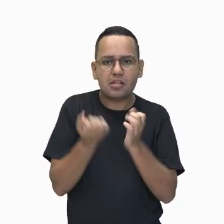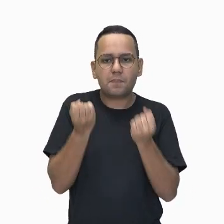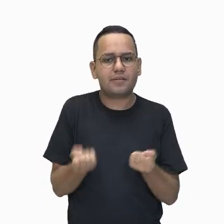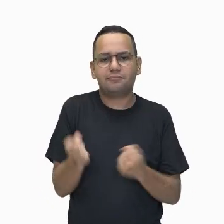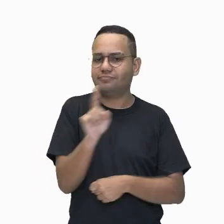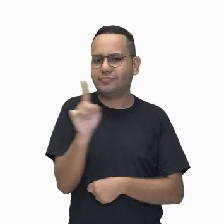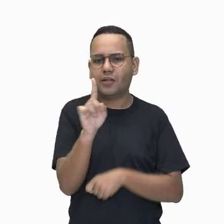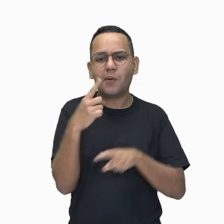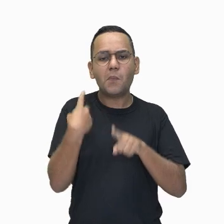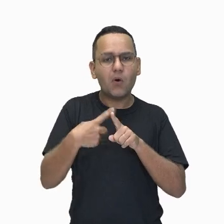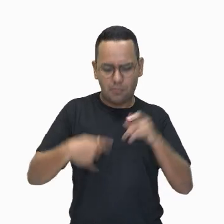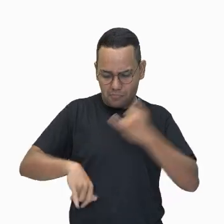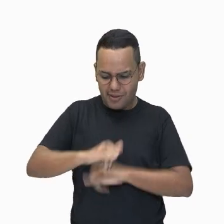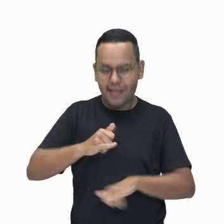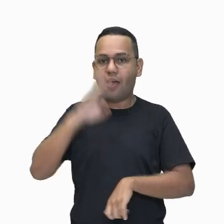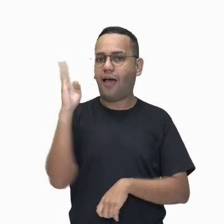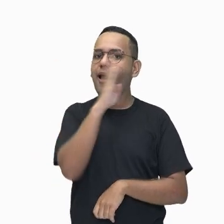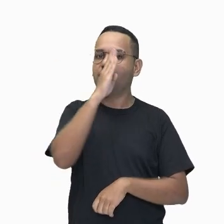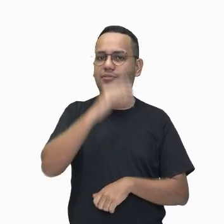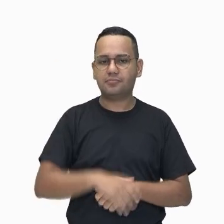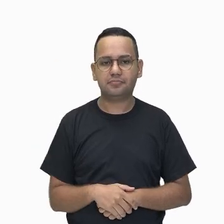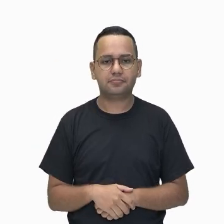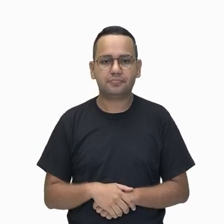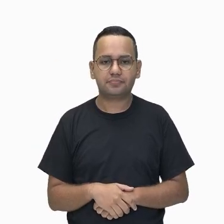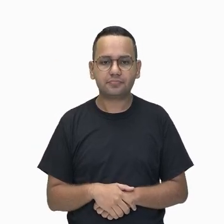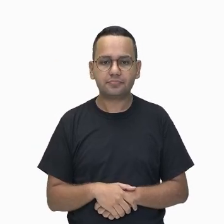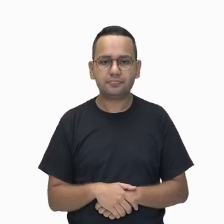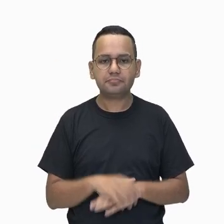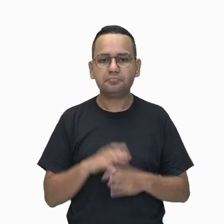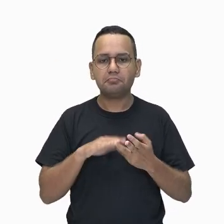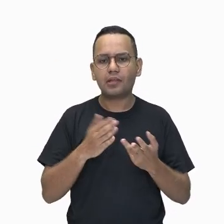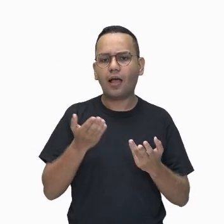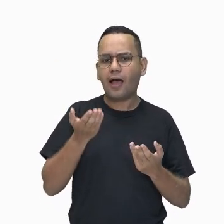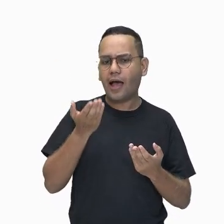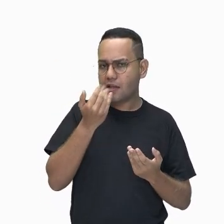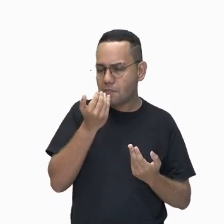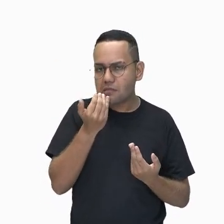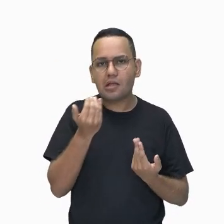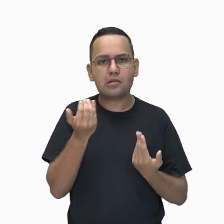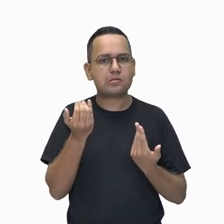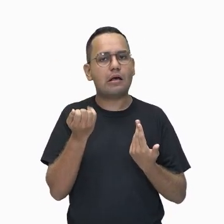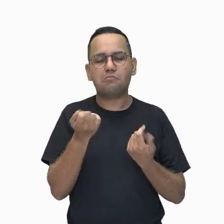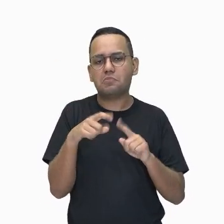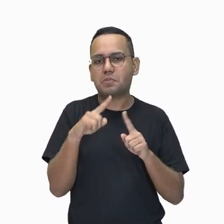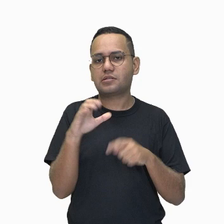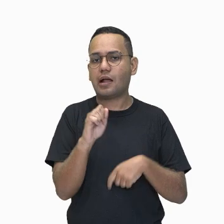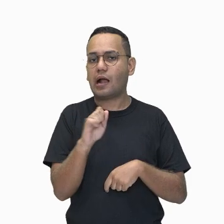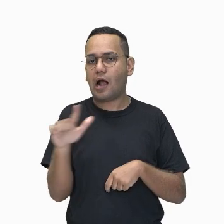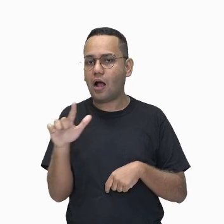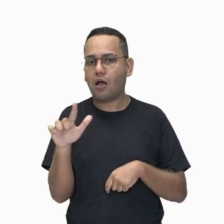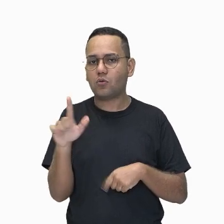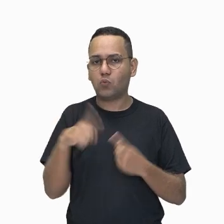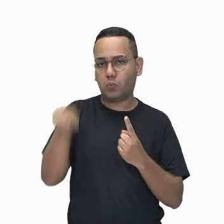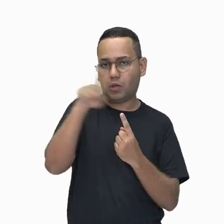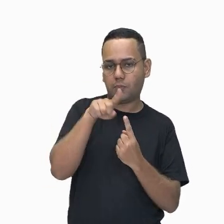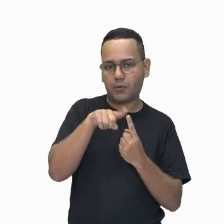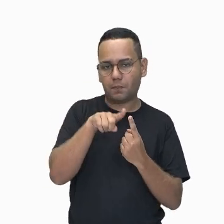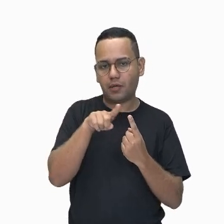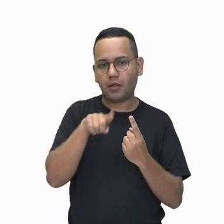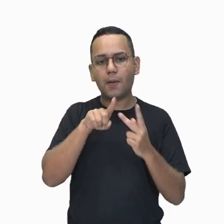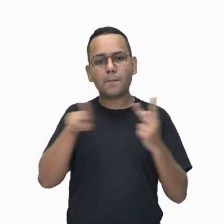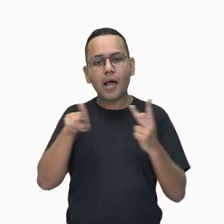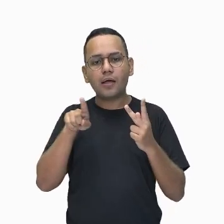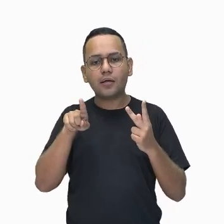metabolismo acelerado. A alimentação não deve ser muito calórica como a do ectomorfo, mas não precisa ser